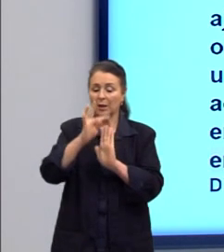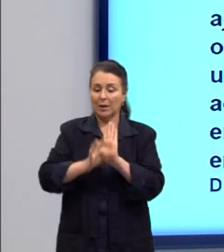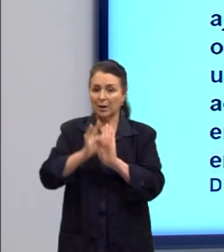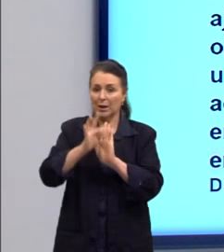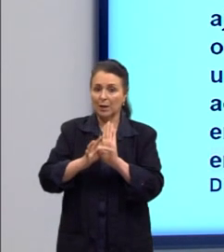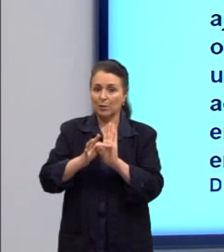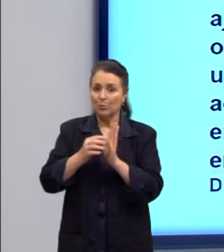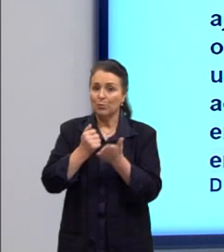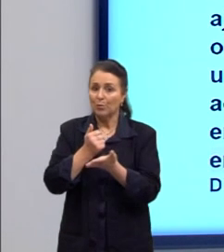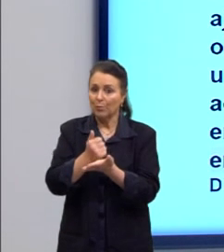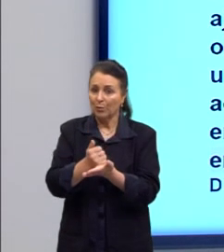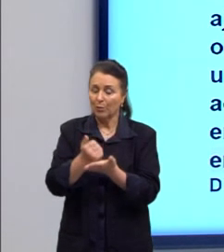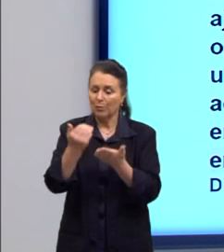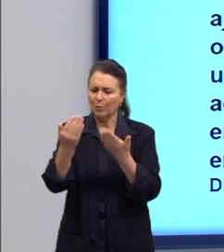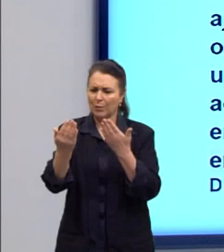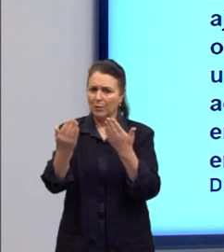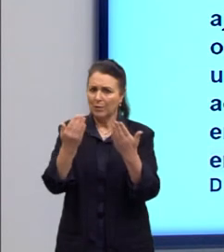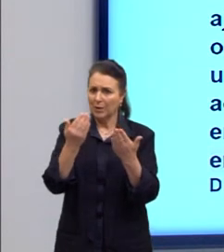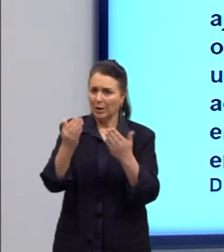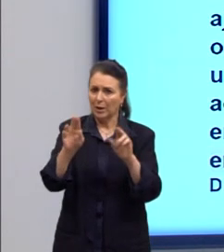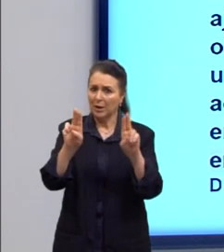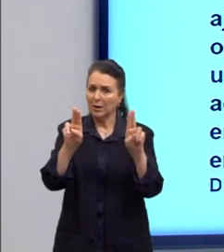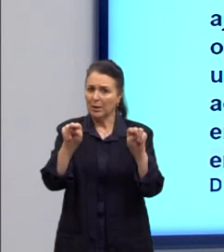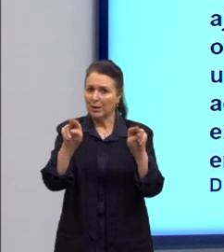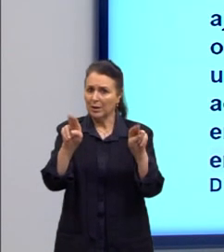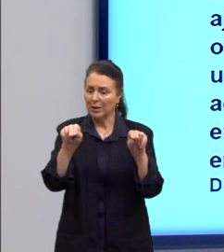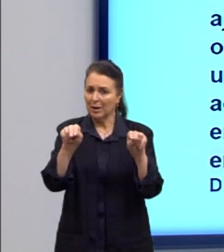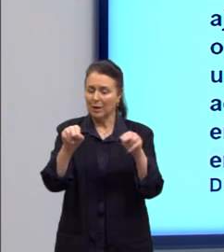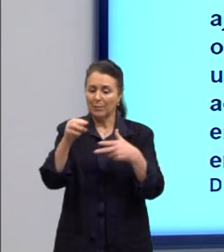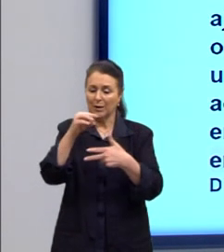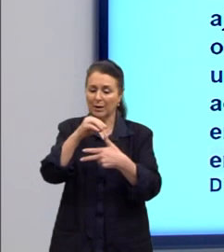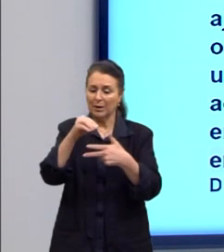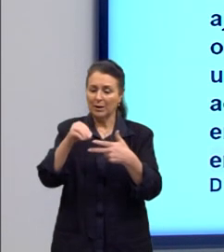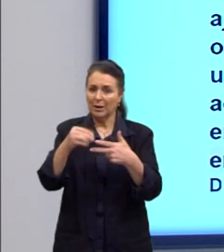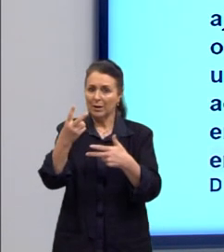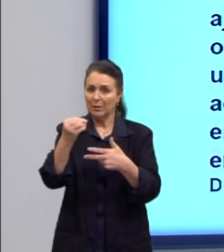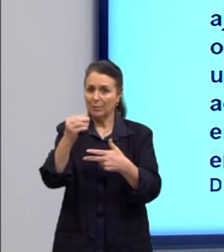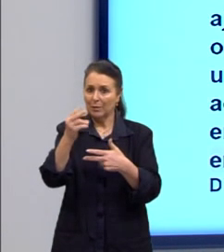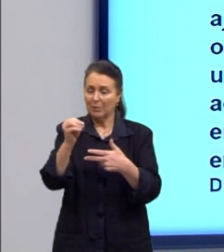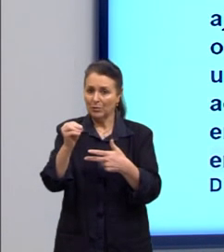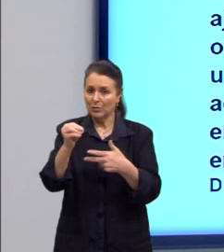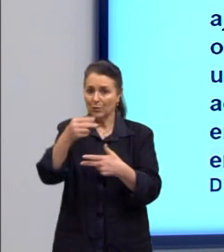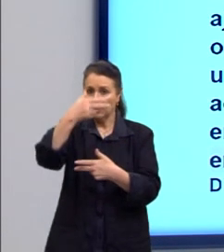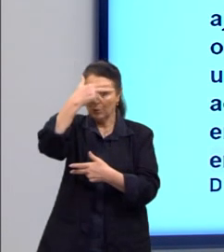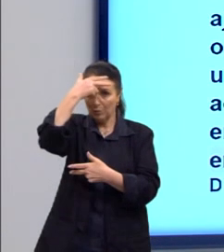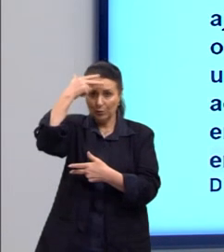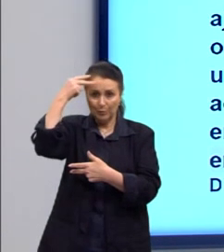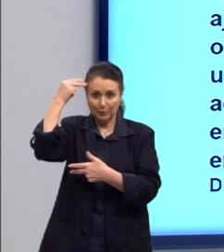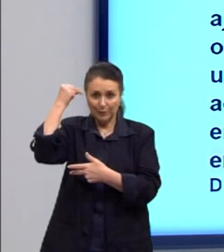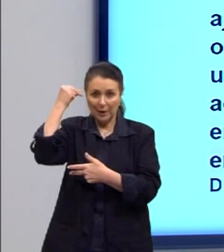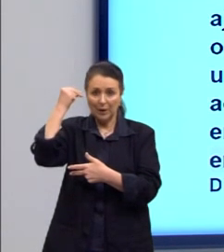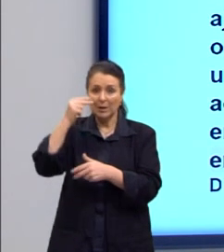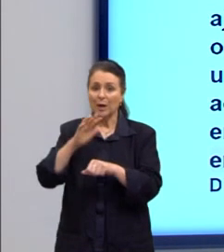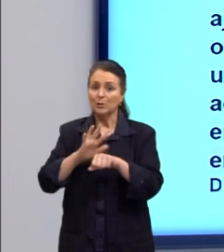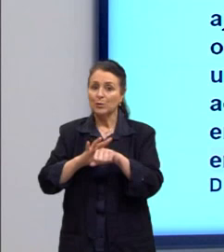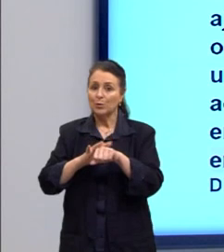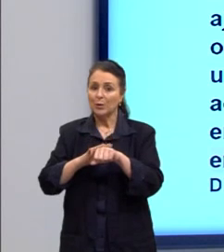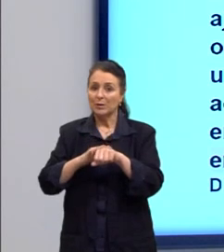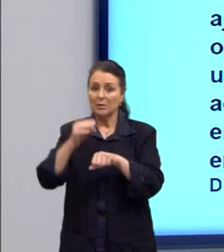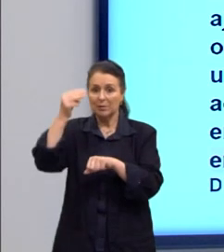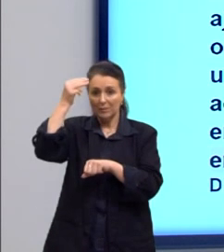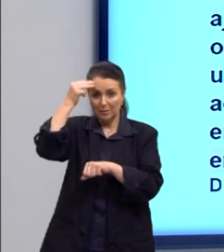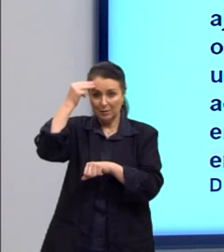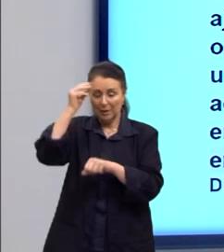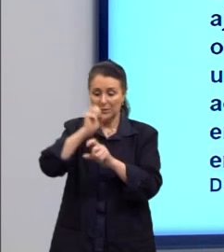de apoio para analisar e o tema é do Enem de 2020 o estigma associado às doenças mentais na sociedade brasileira